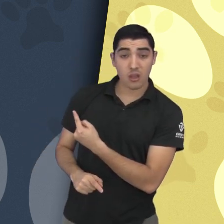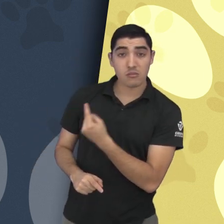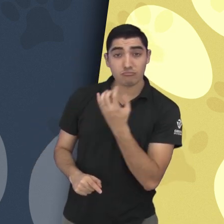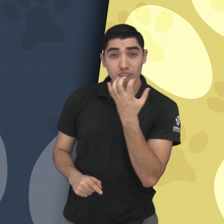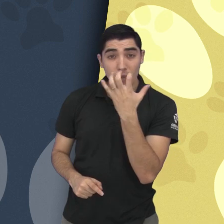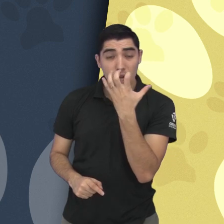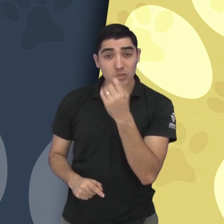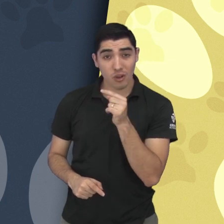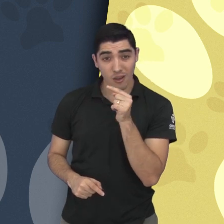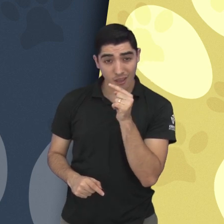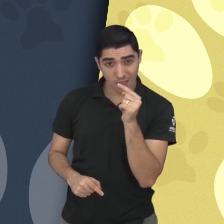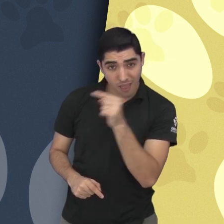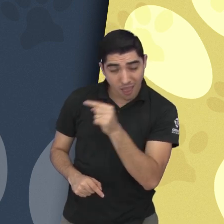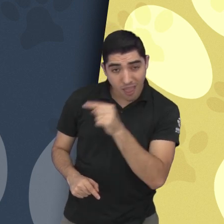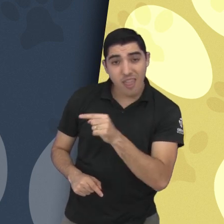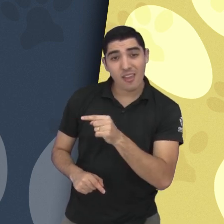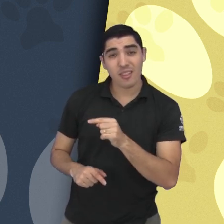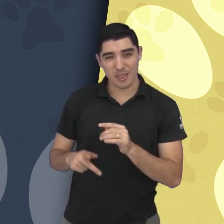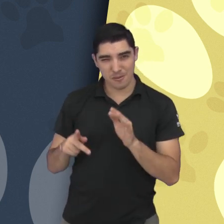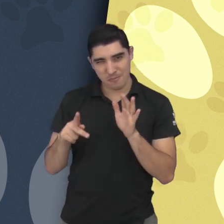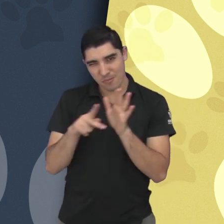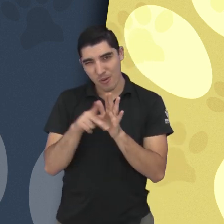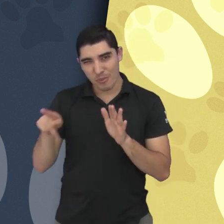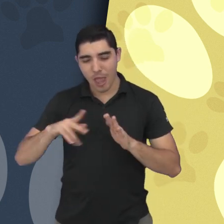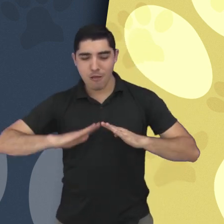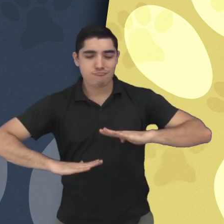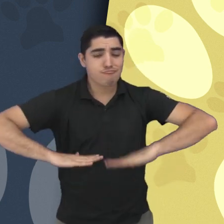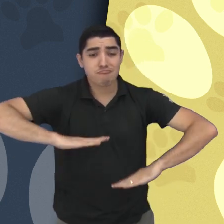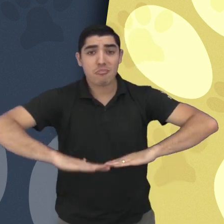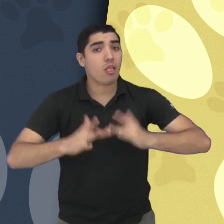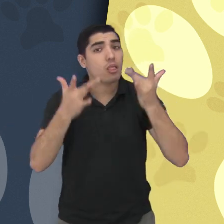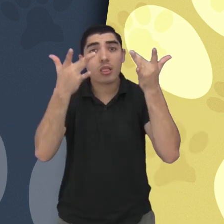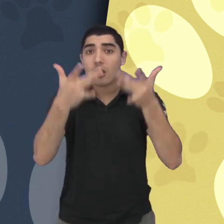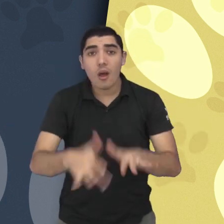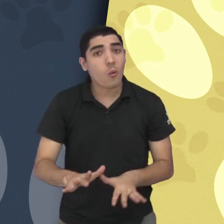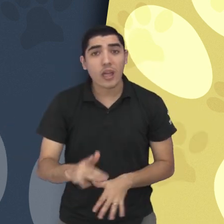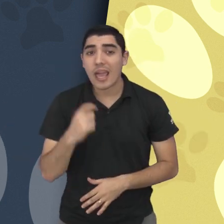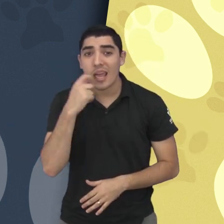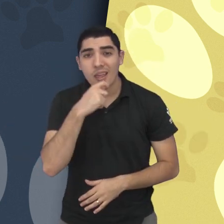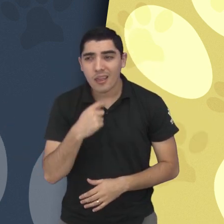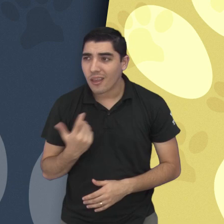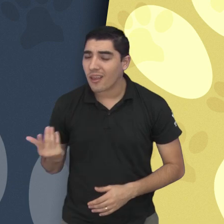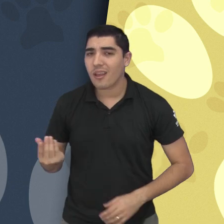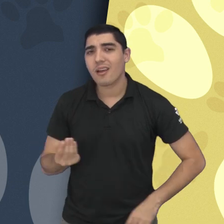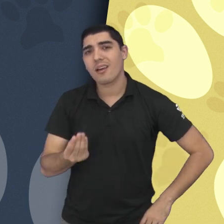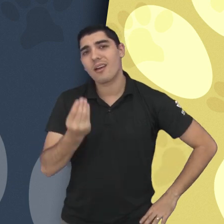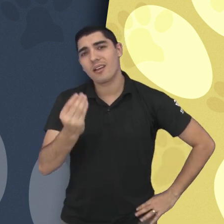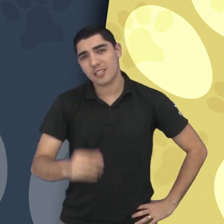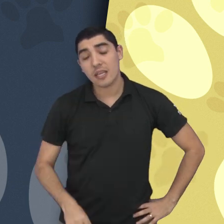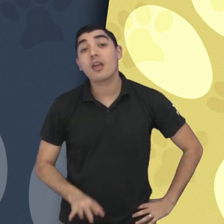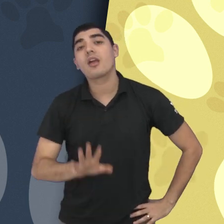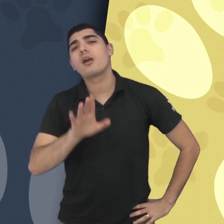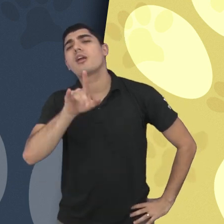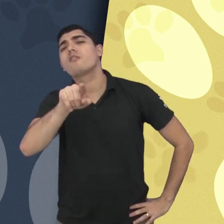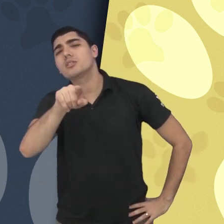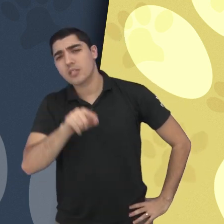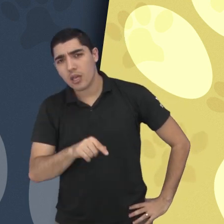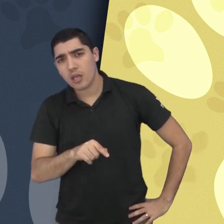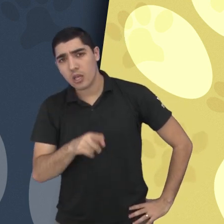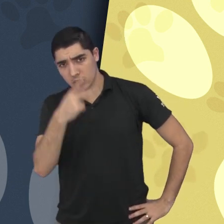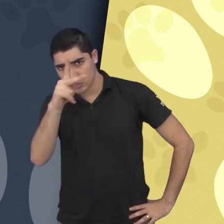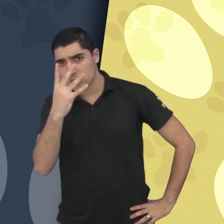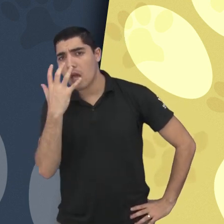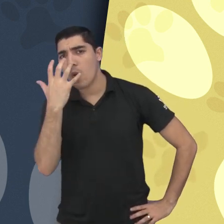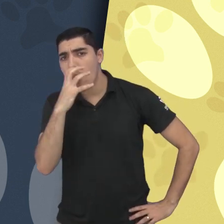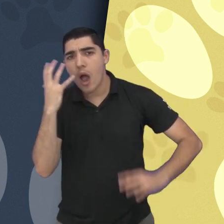que não quer escovar os dentes de jeito nenhum. Eita, nós. E você, hein? Você cuida da higiene bucal